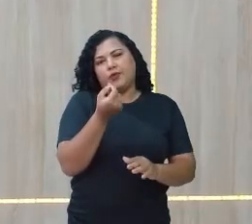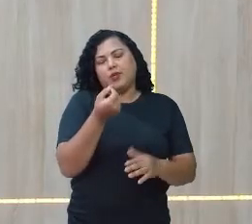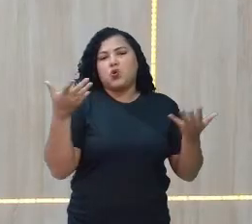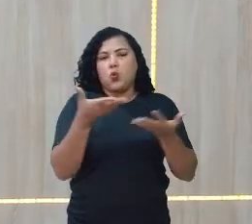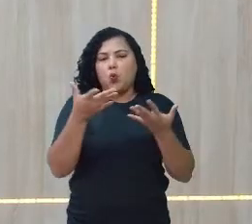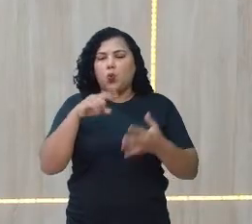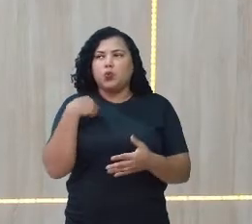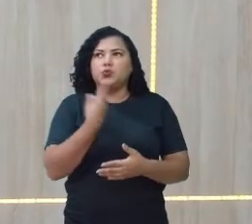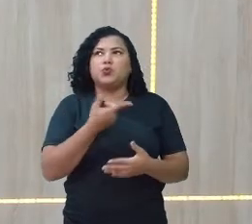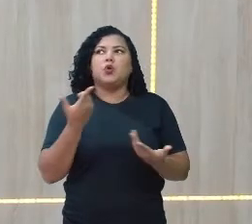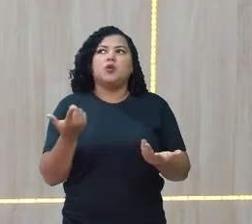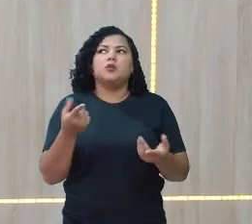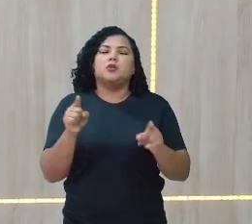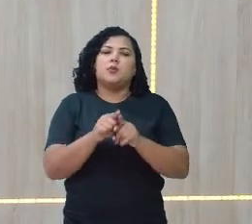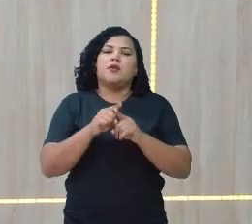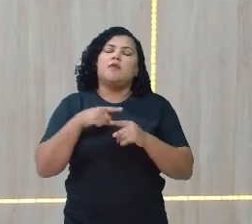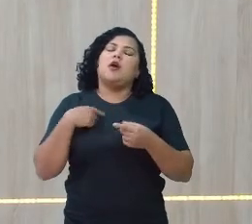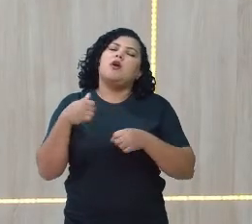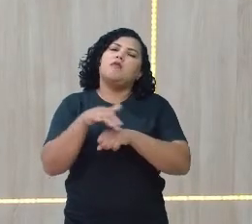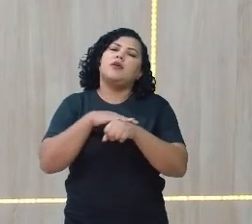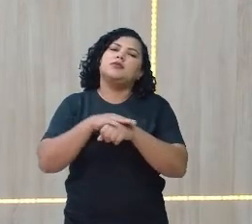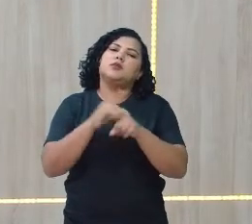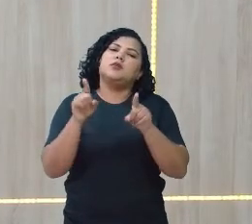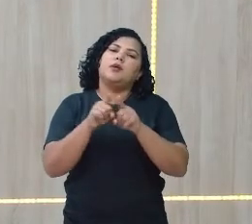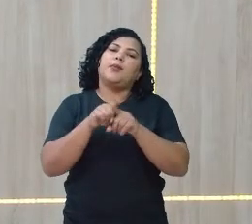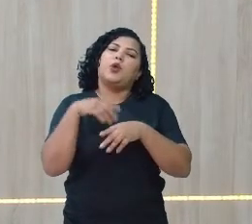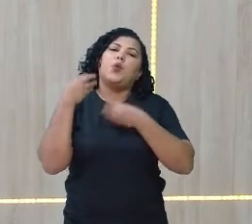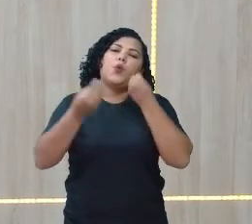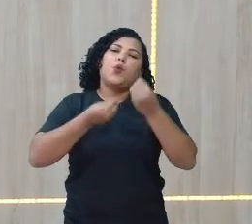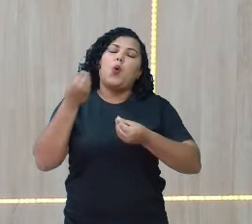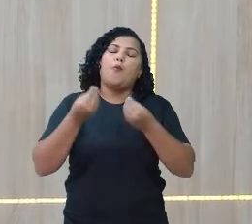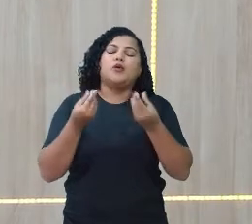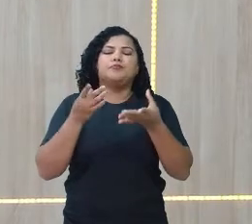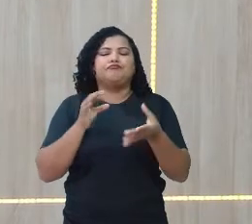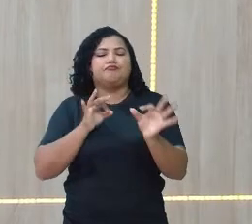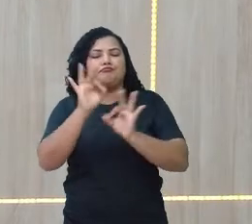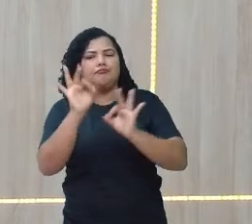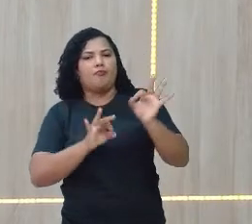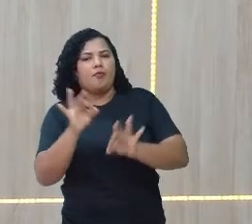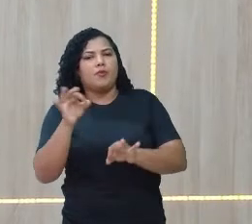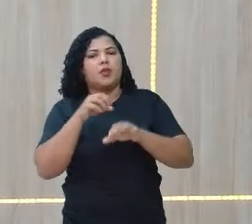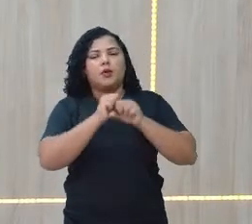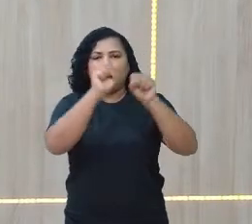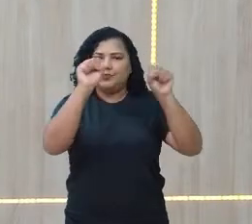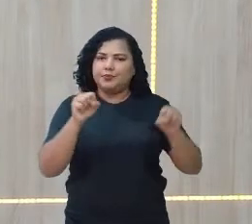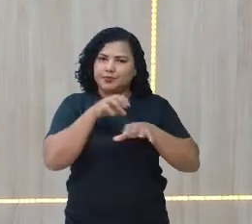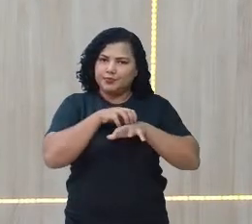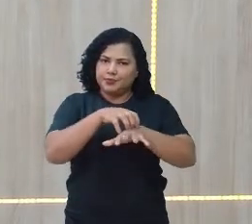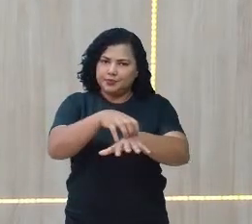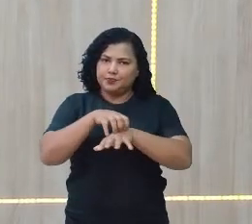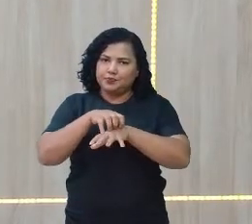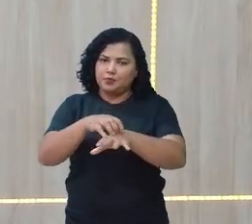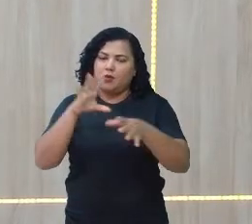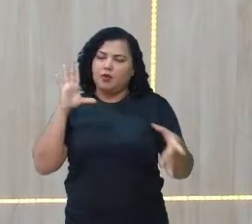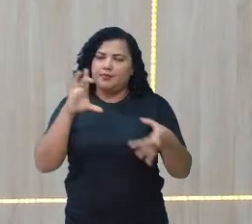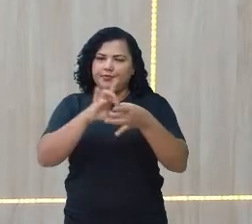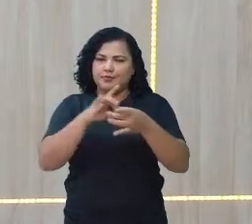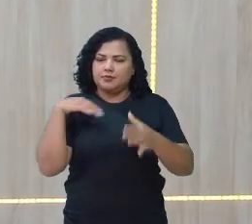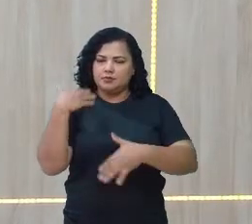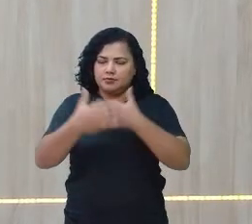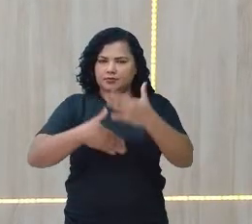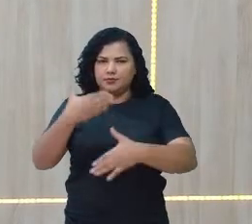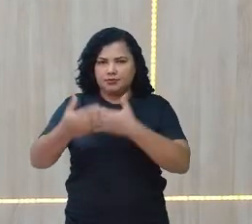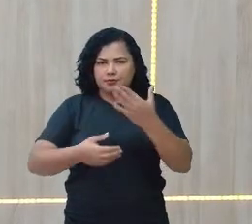a gente vai, né, falar bem como a articulação do sistema de transporte está associado a esse processo